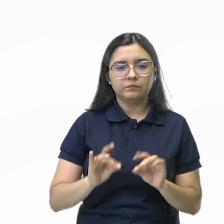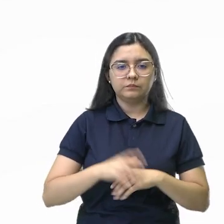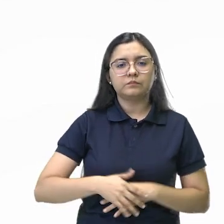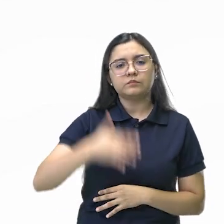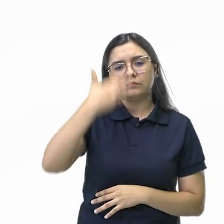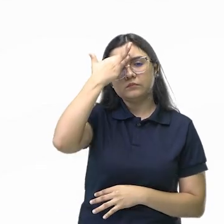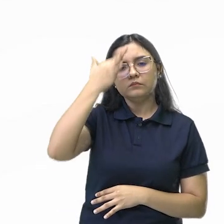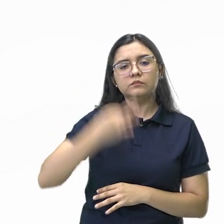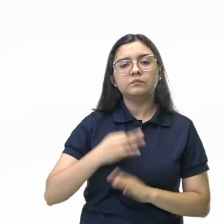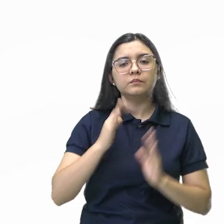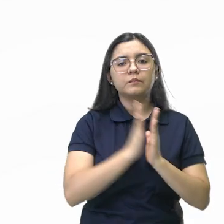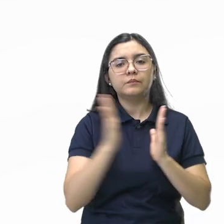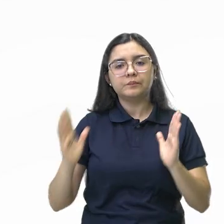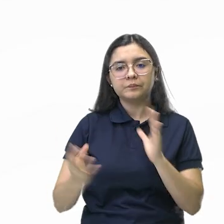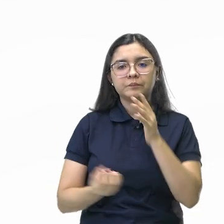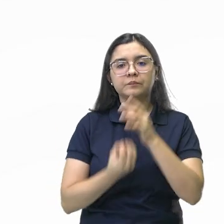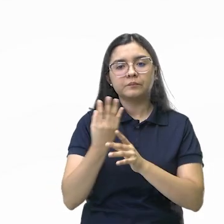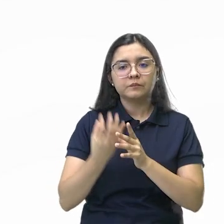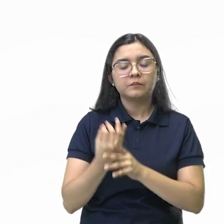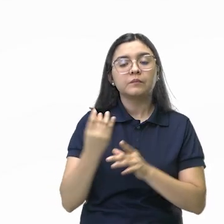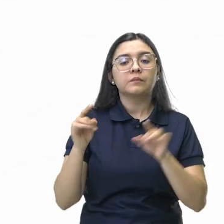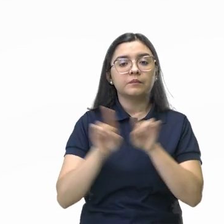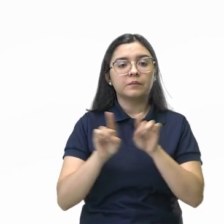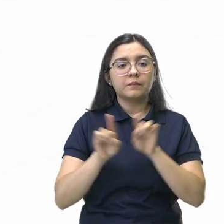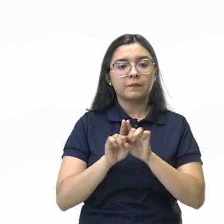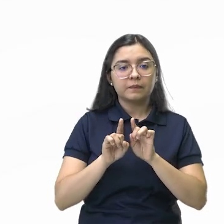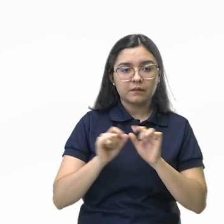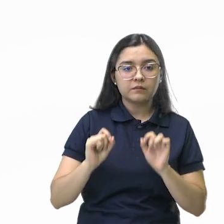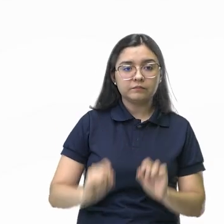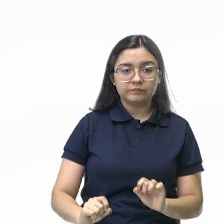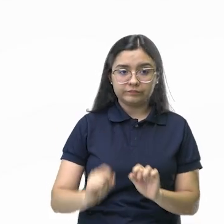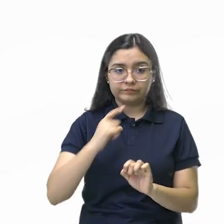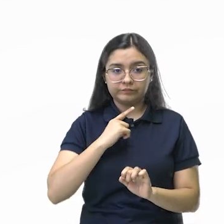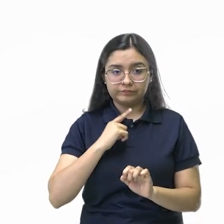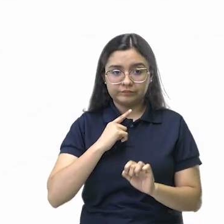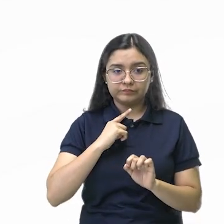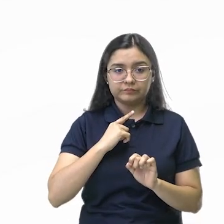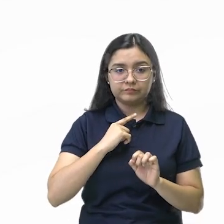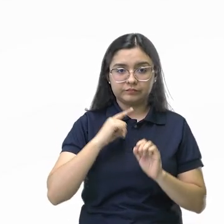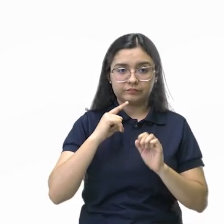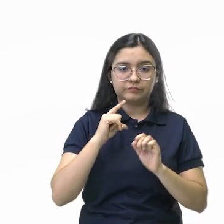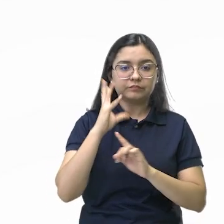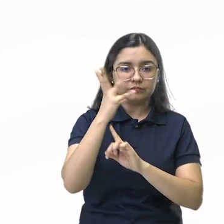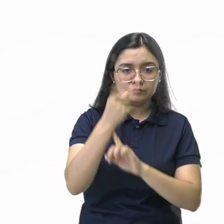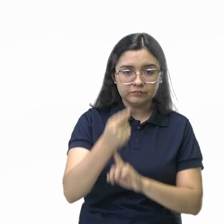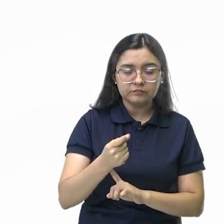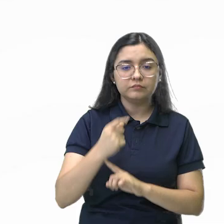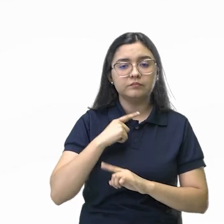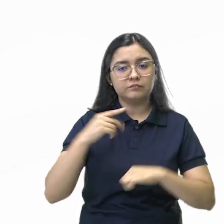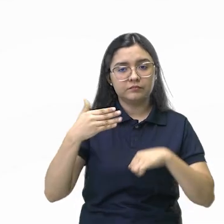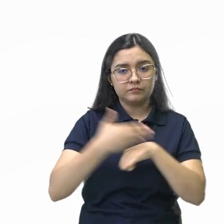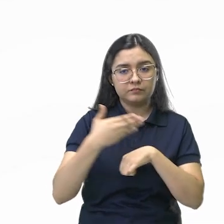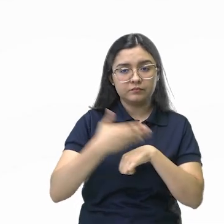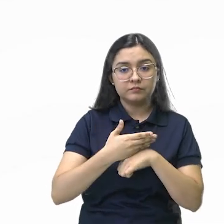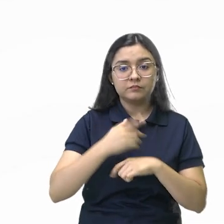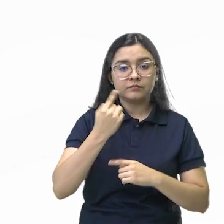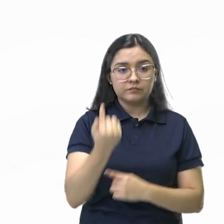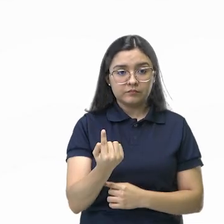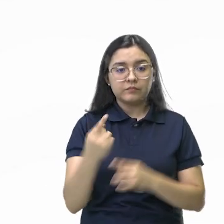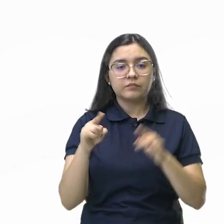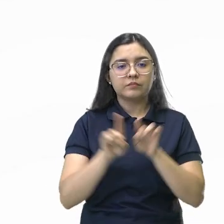Detalhamento. Compreensão dos processos de criação e produção artística que envolvam a participação